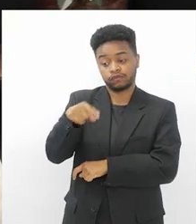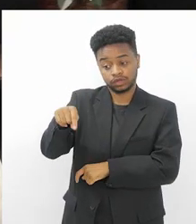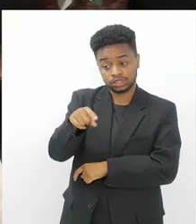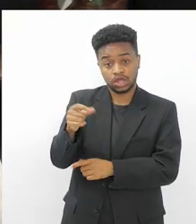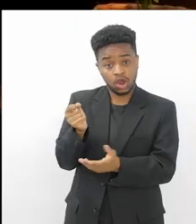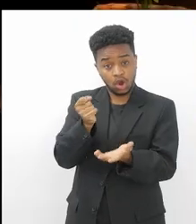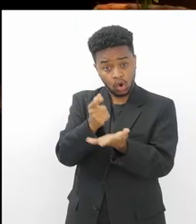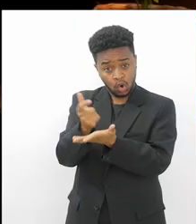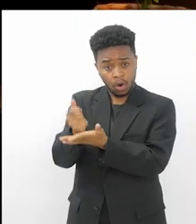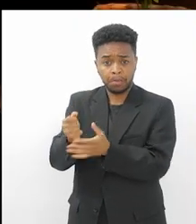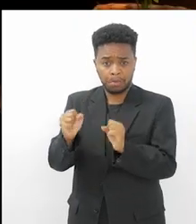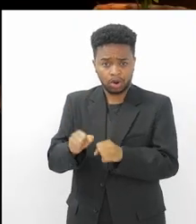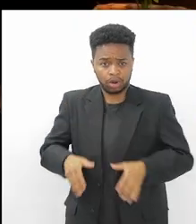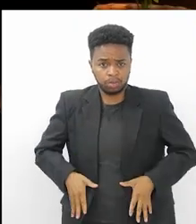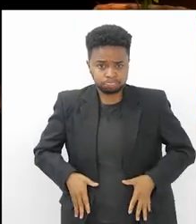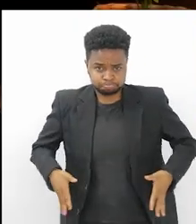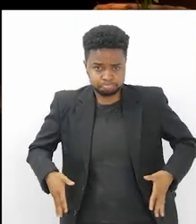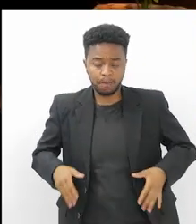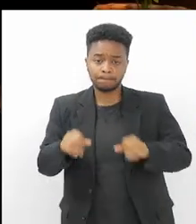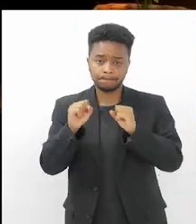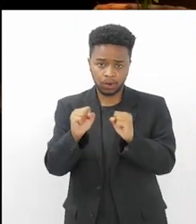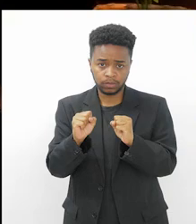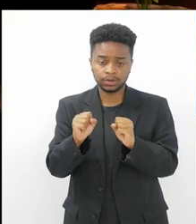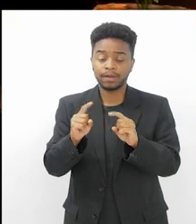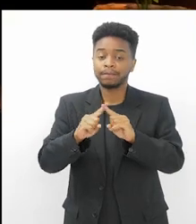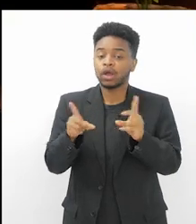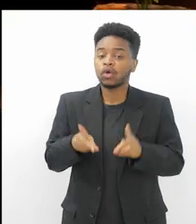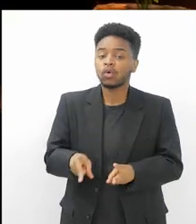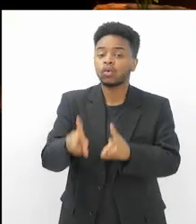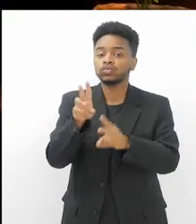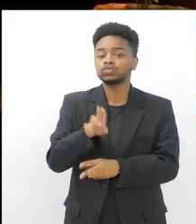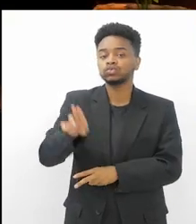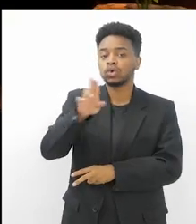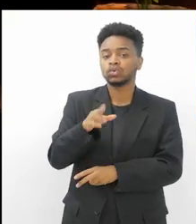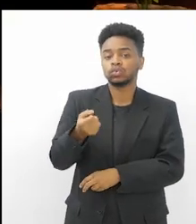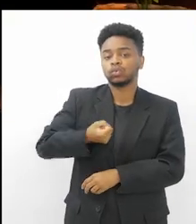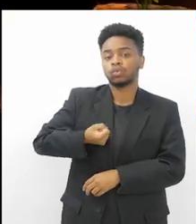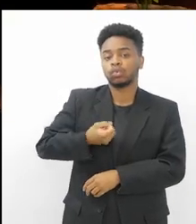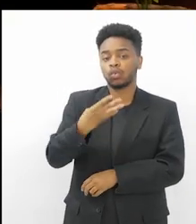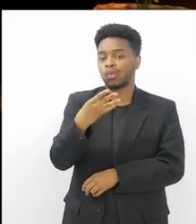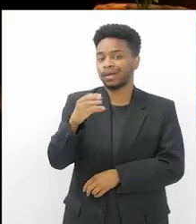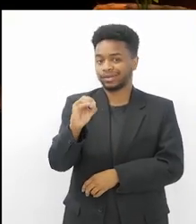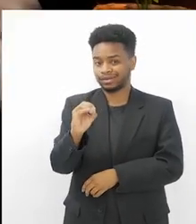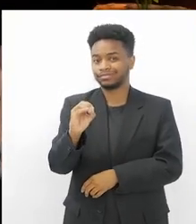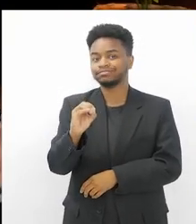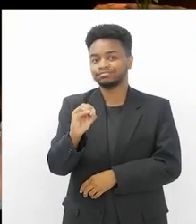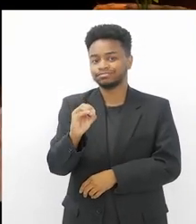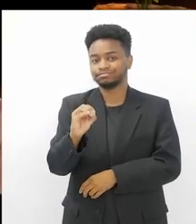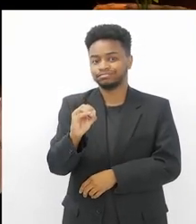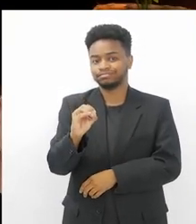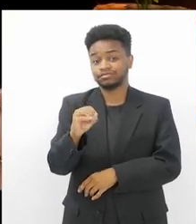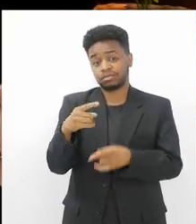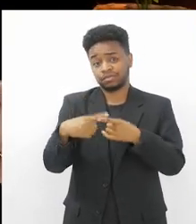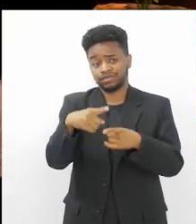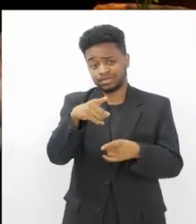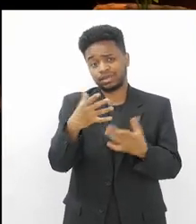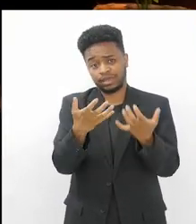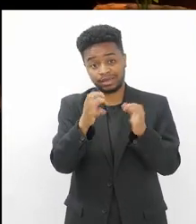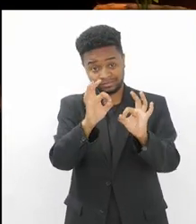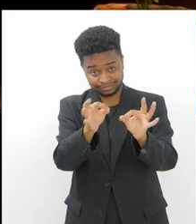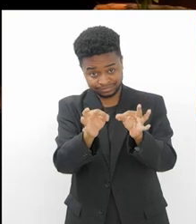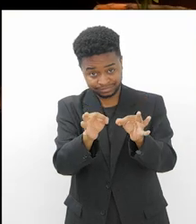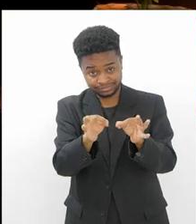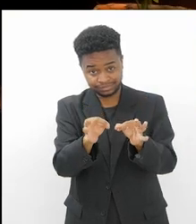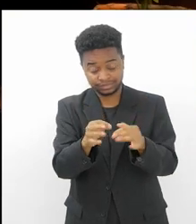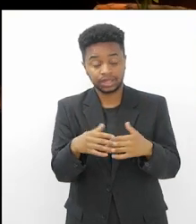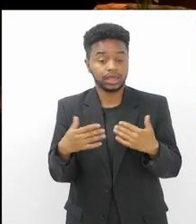para que você possa ser um pouco mais cheia e ainda usar um número menor. Porque isso é